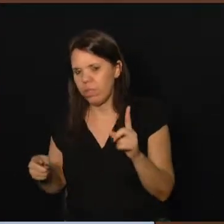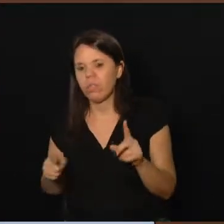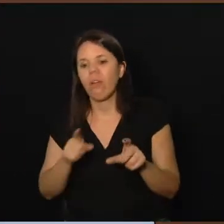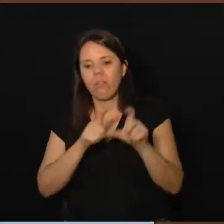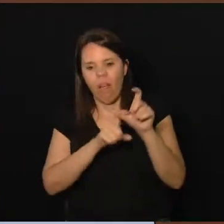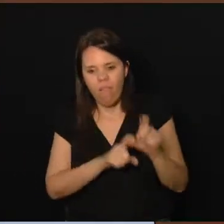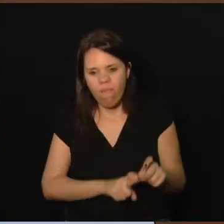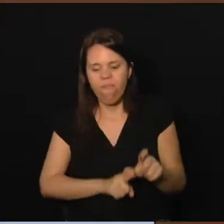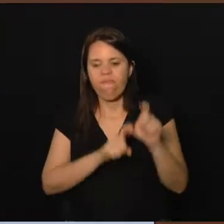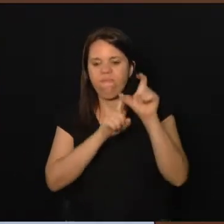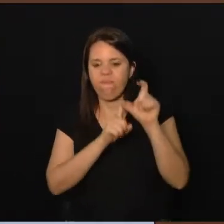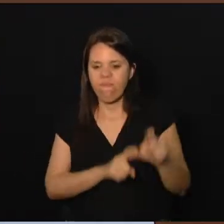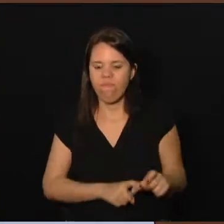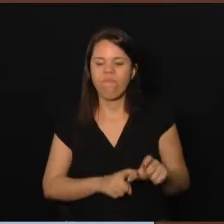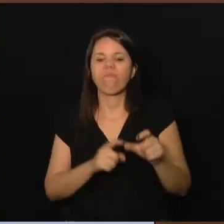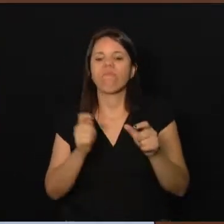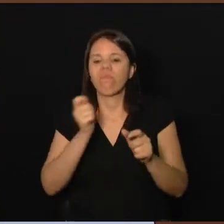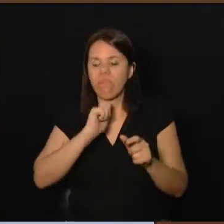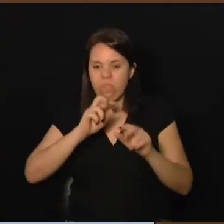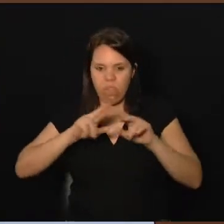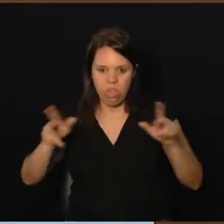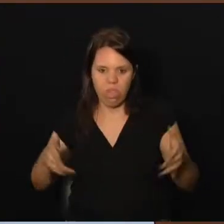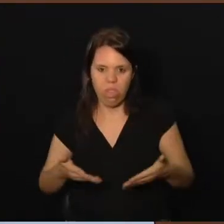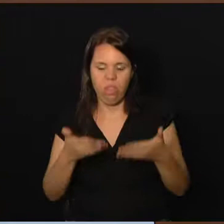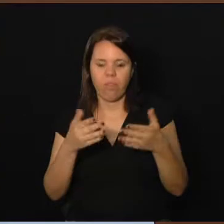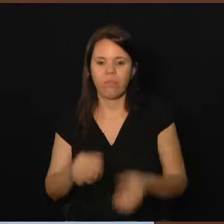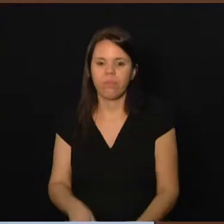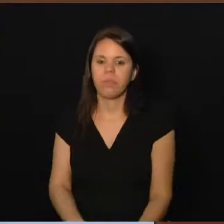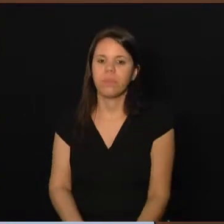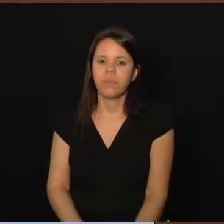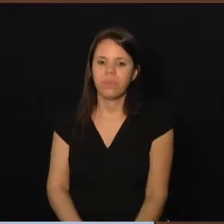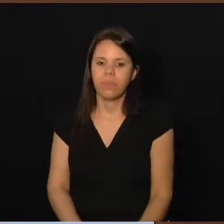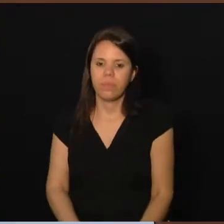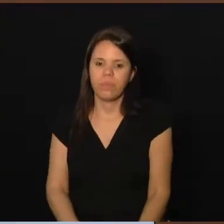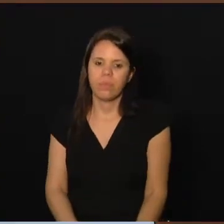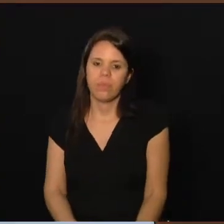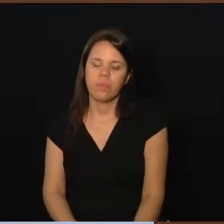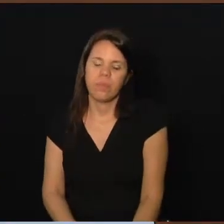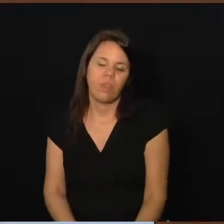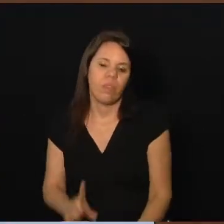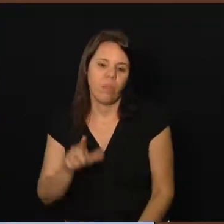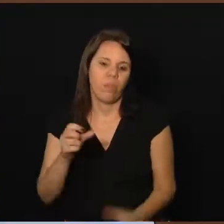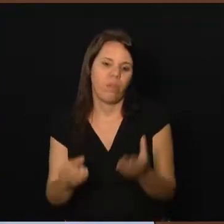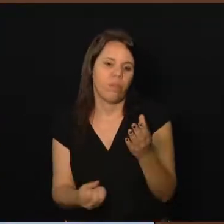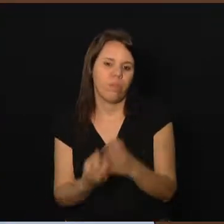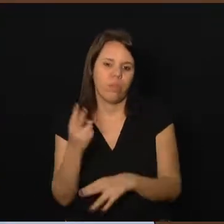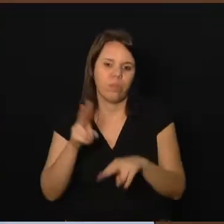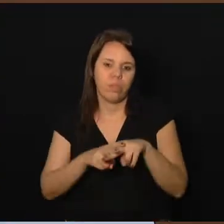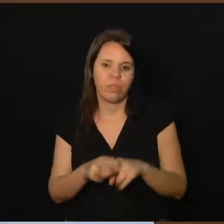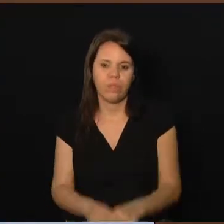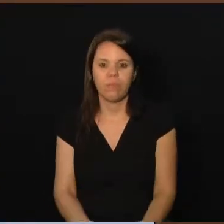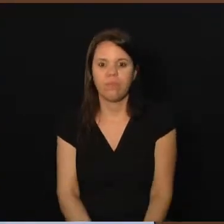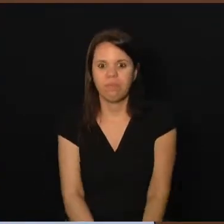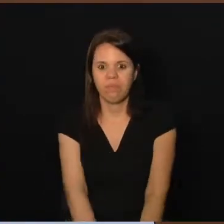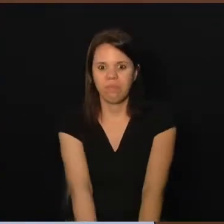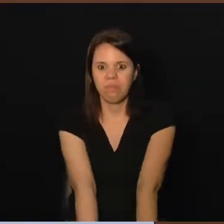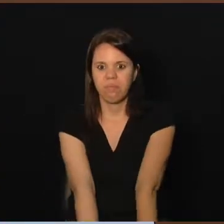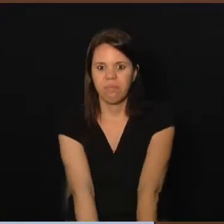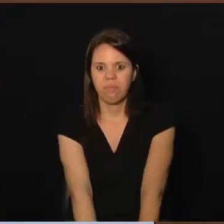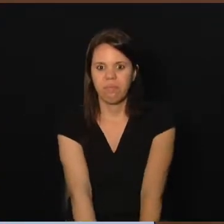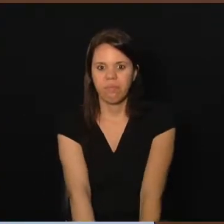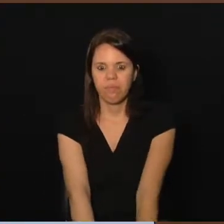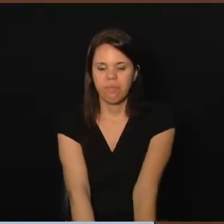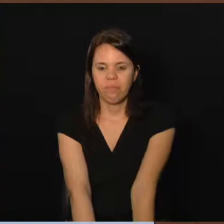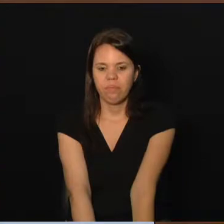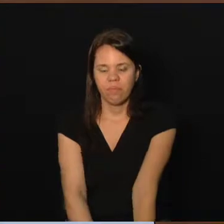droga. Ele precisa sustentar o vício dele. E acabam caindo no sistema prisional. É isso mesmo, né?